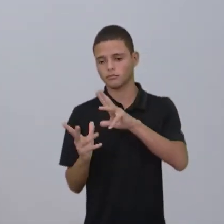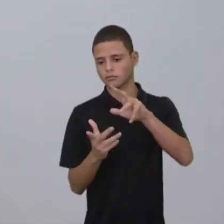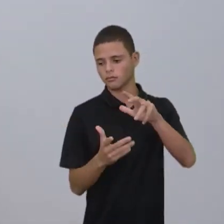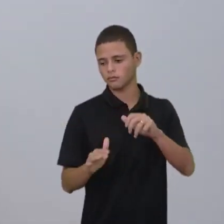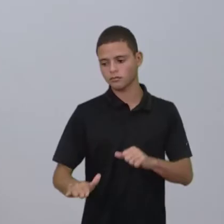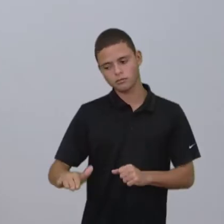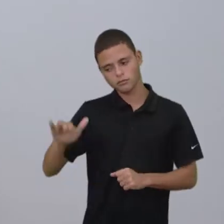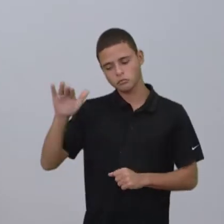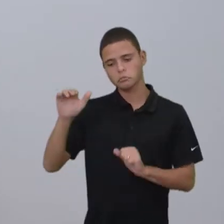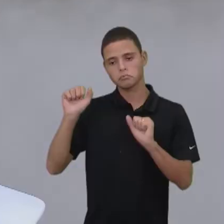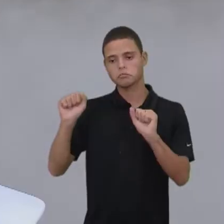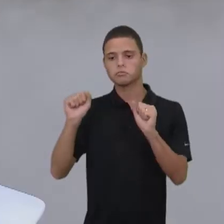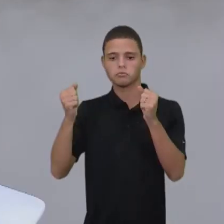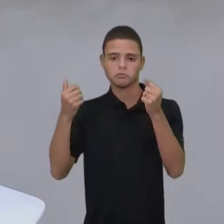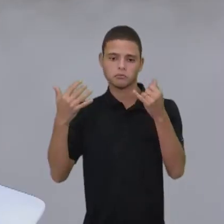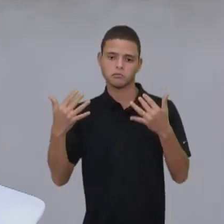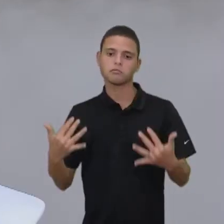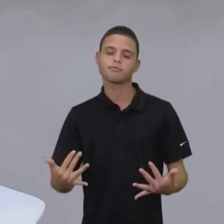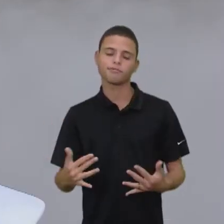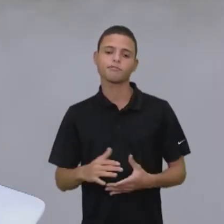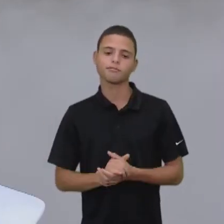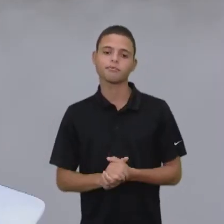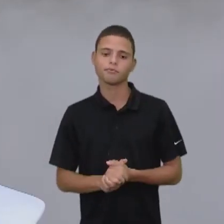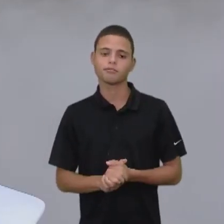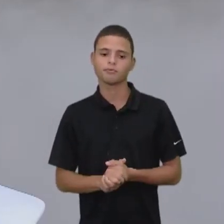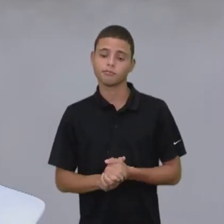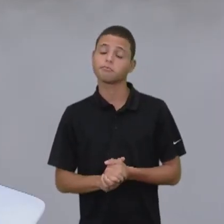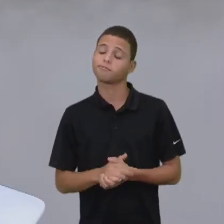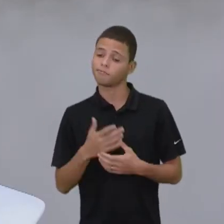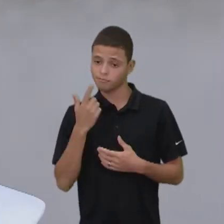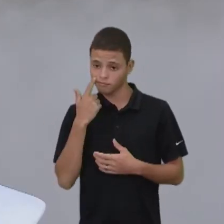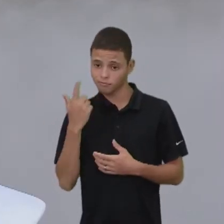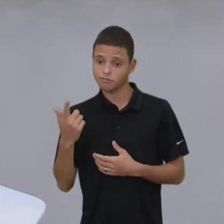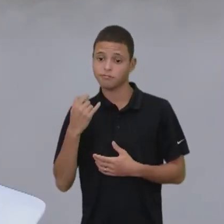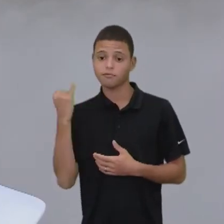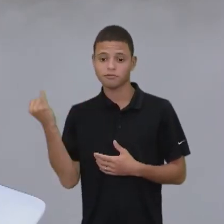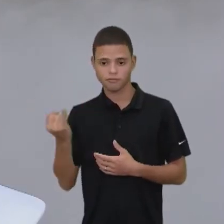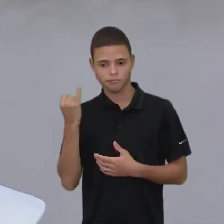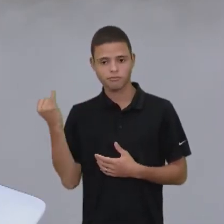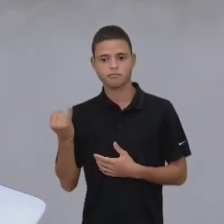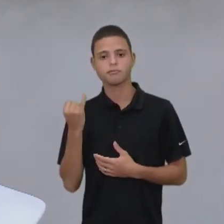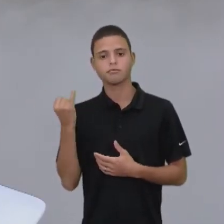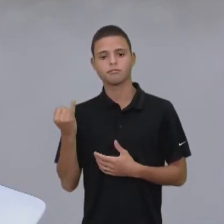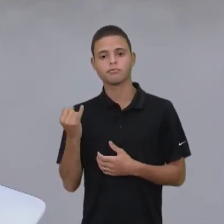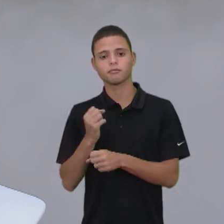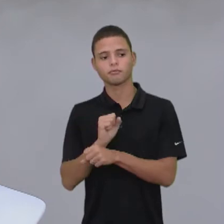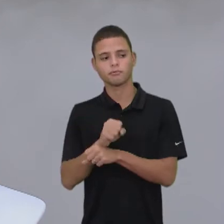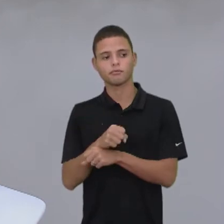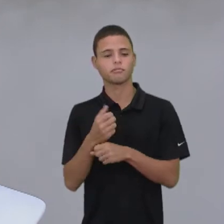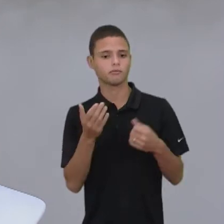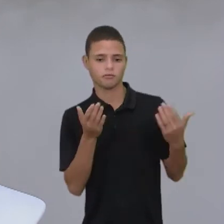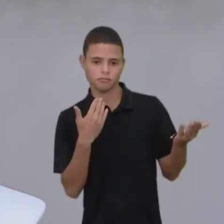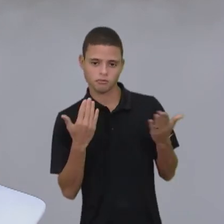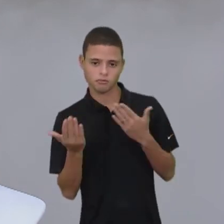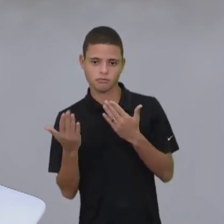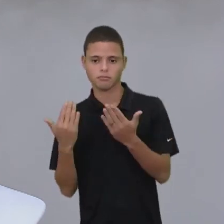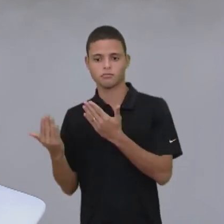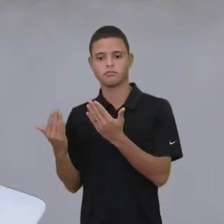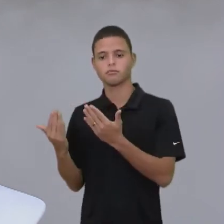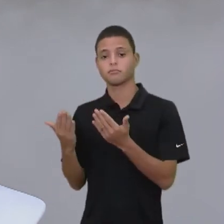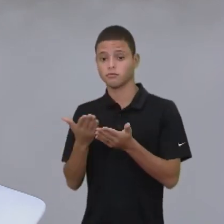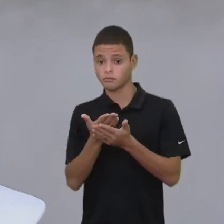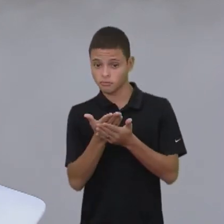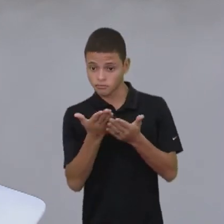podem explicar isso. Olha só, né? Então, muito importante essa conversa que a gente está tendo com vocês. Vocês aí que